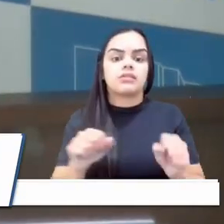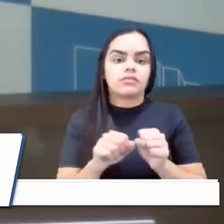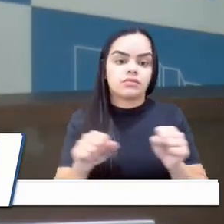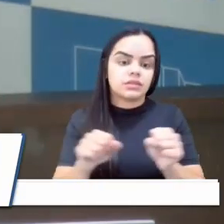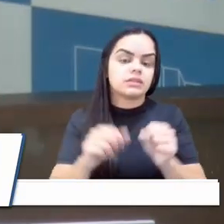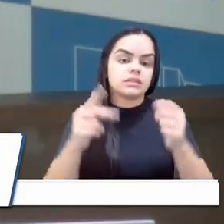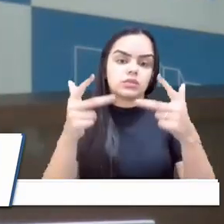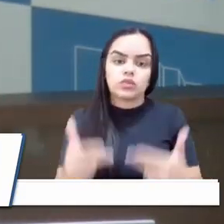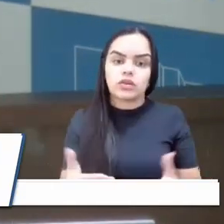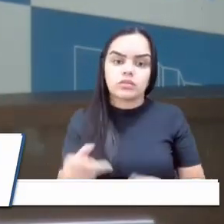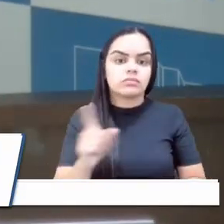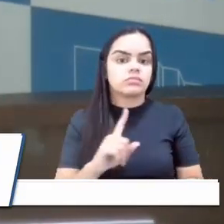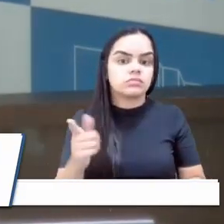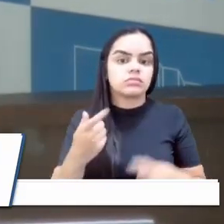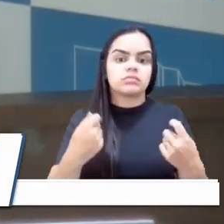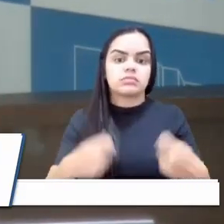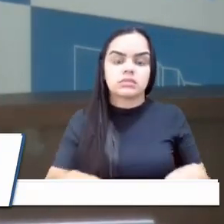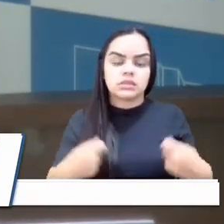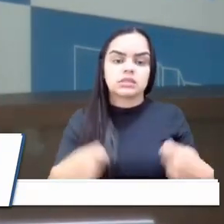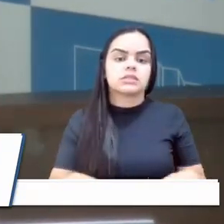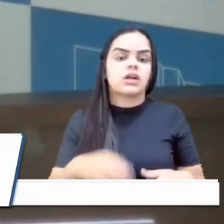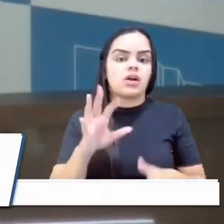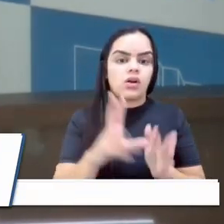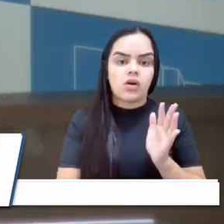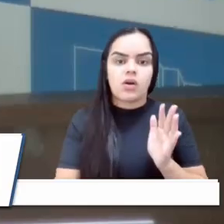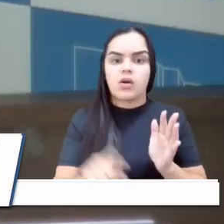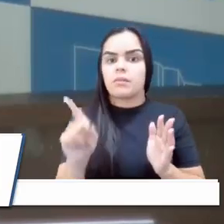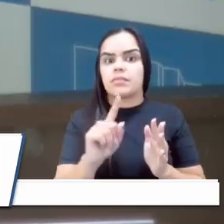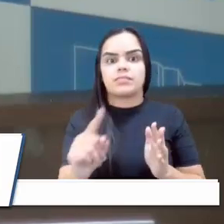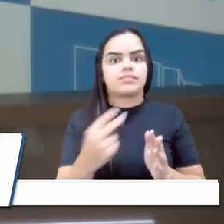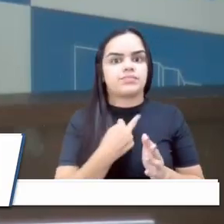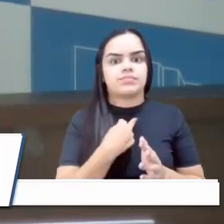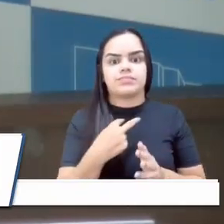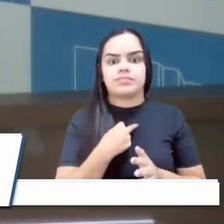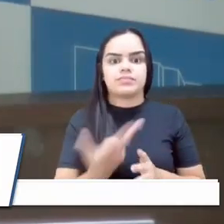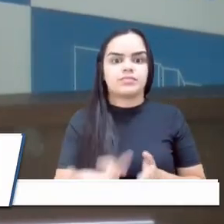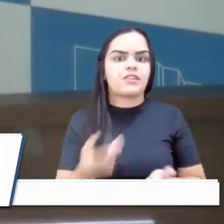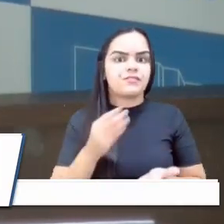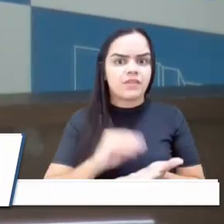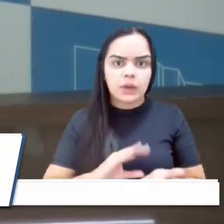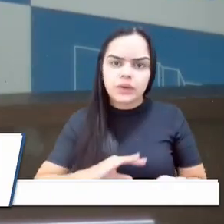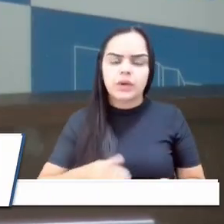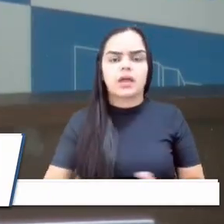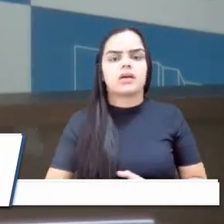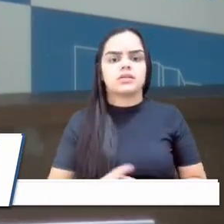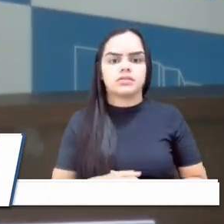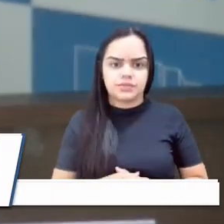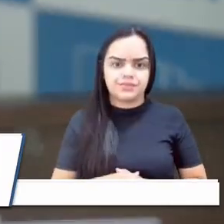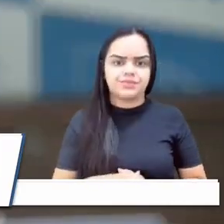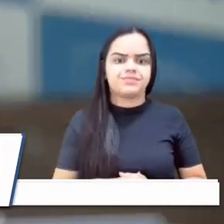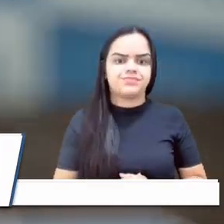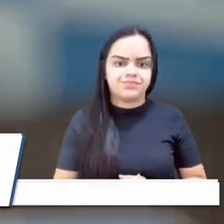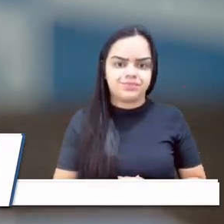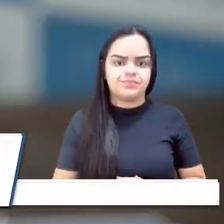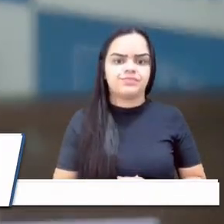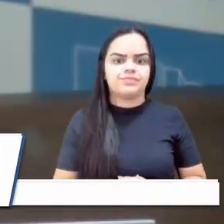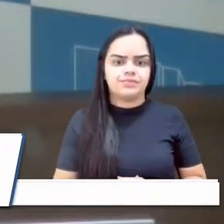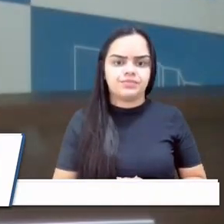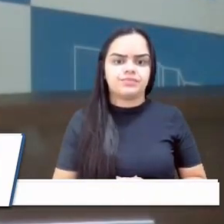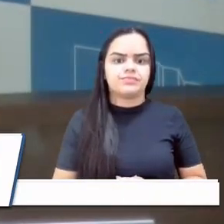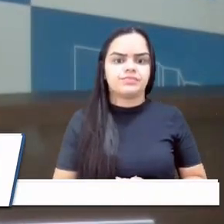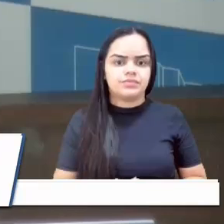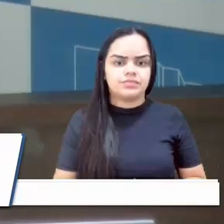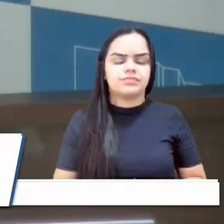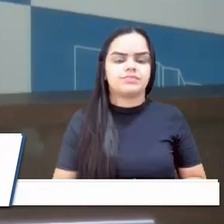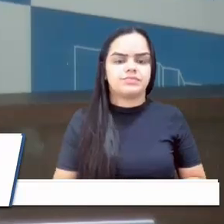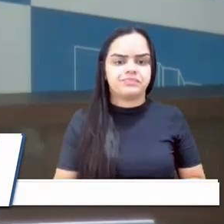que passar pano para bandido que rouba aposentado, não. Isso é uma covardia muito grande. É só você